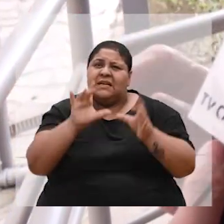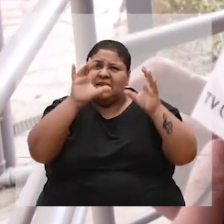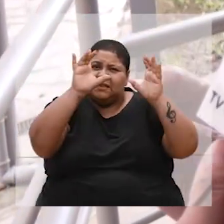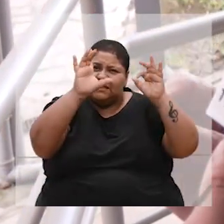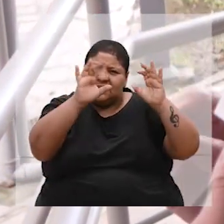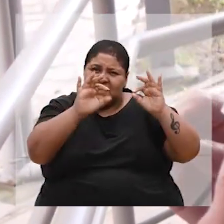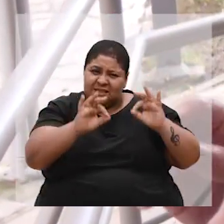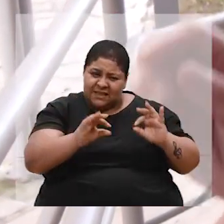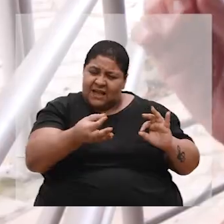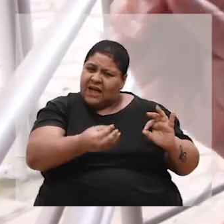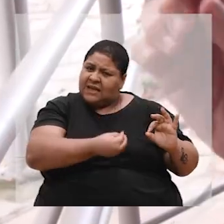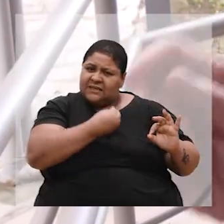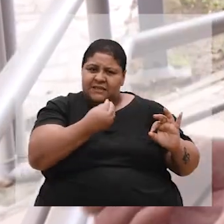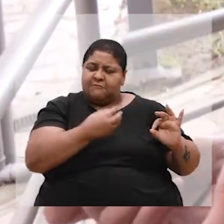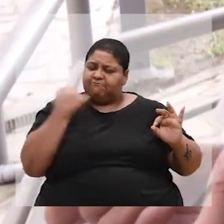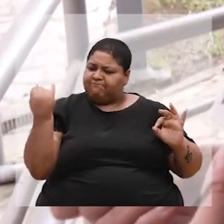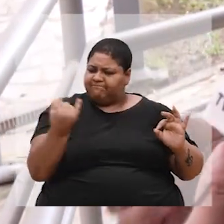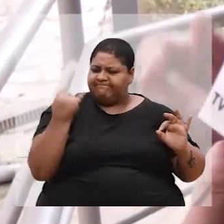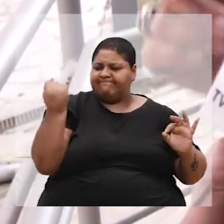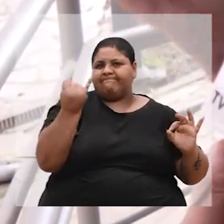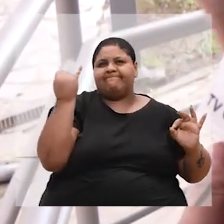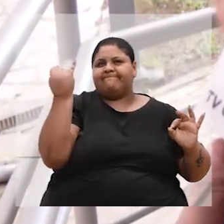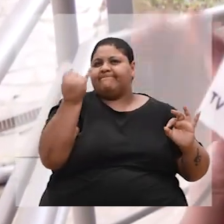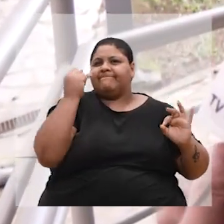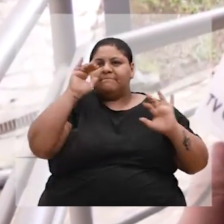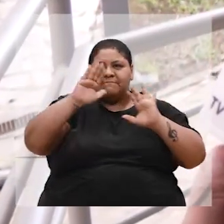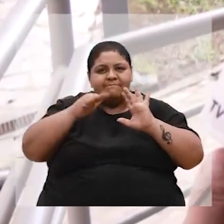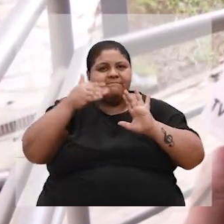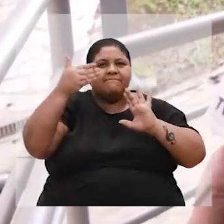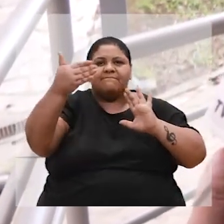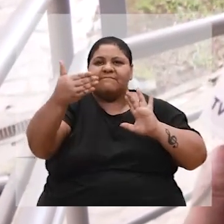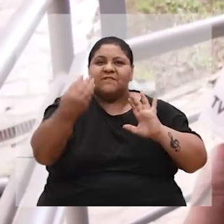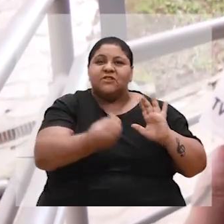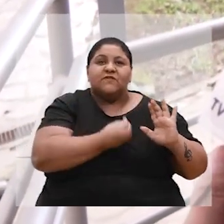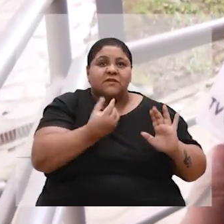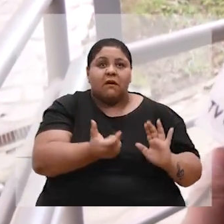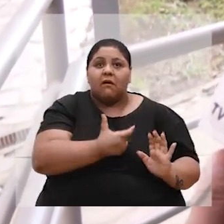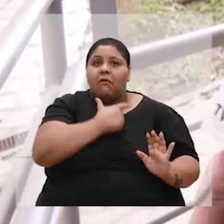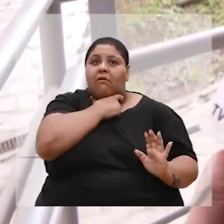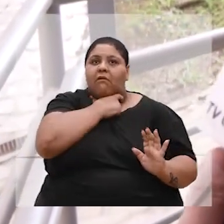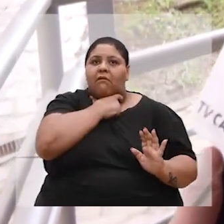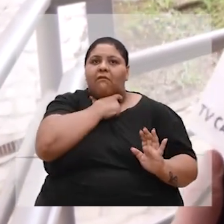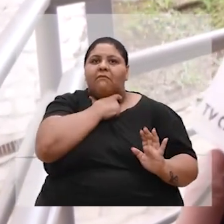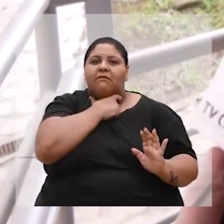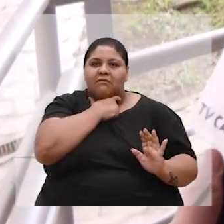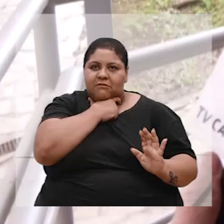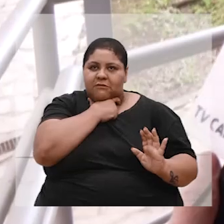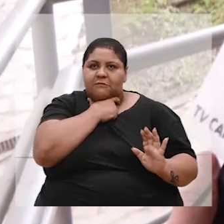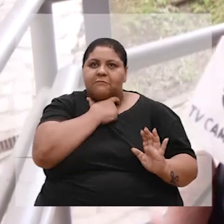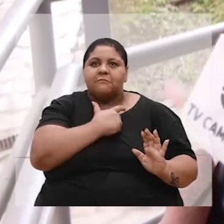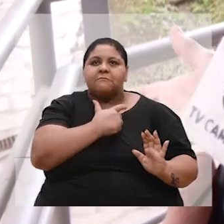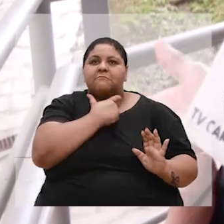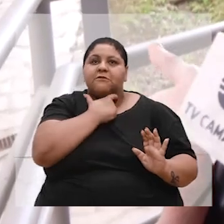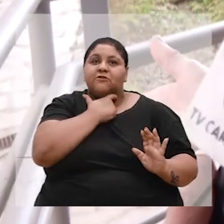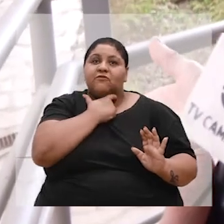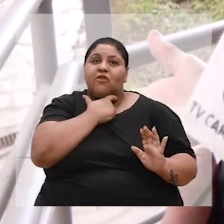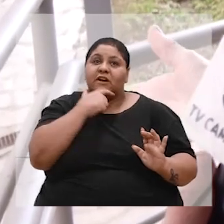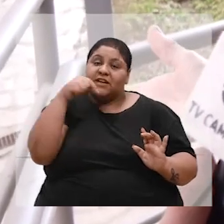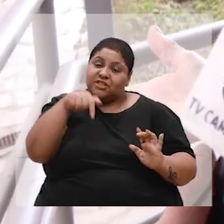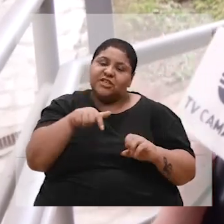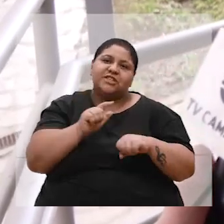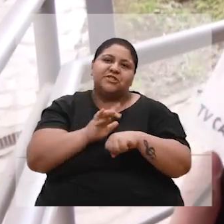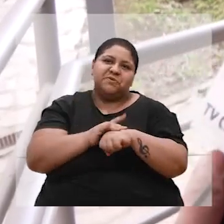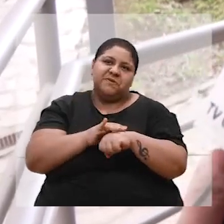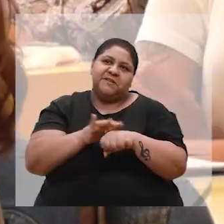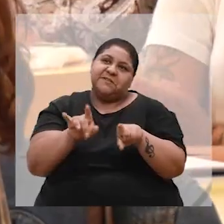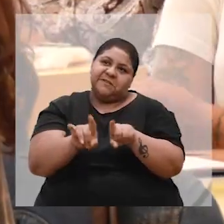dar na vida são fundamentais para a gente ir além. Senão a vida sufoca. E sufoca, a gente fica doente,